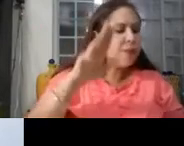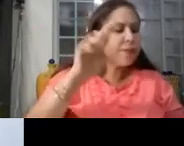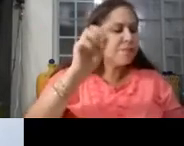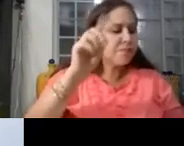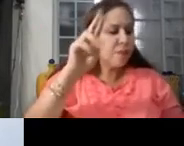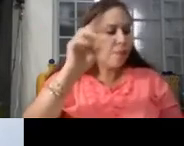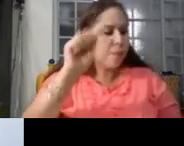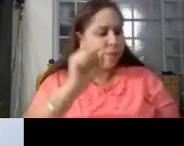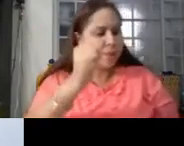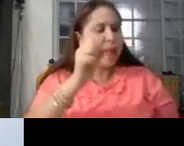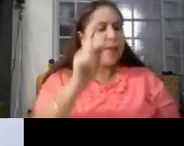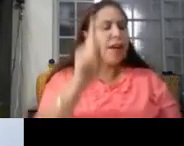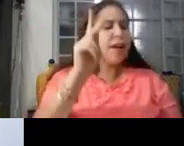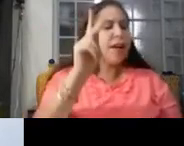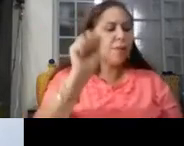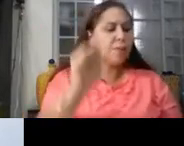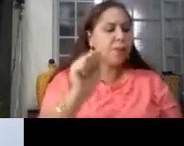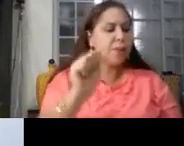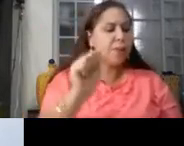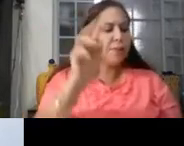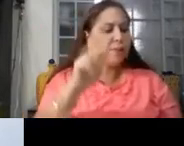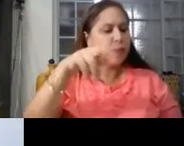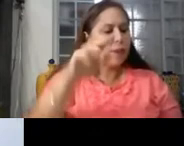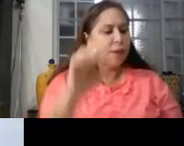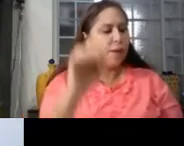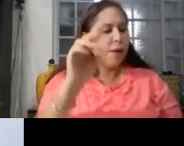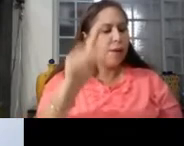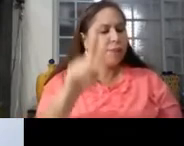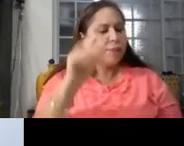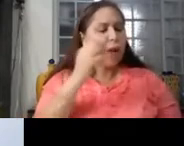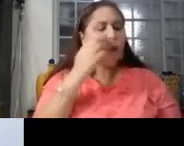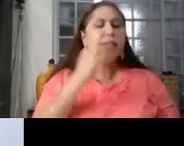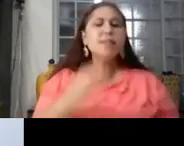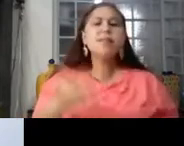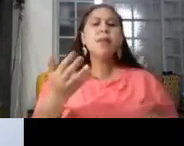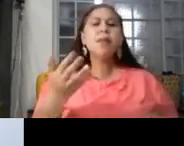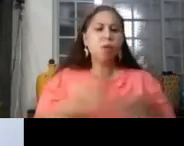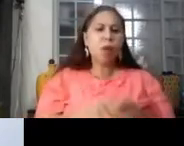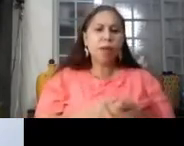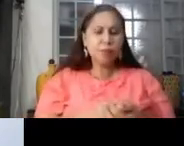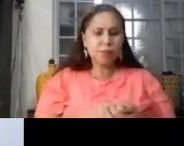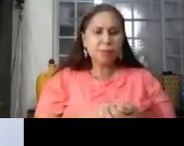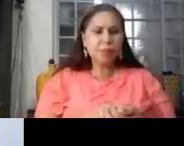Quadros e Carnop. Rapaz, eu não ia saber, não.